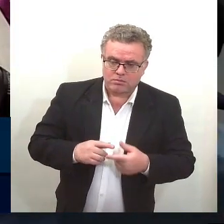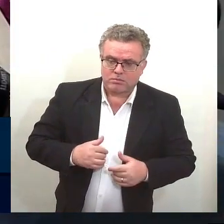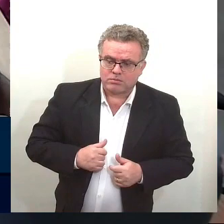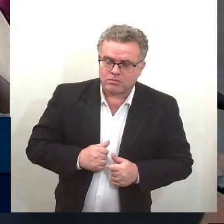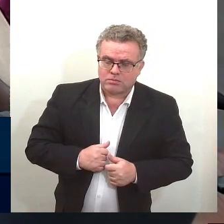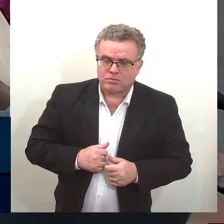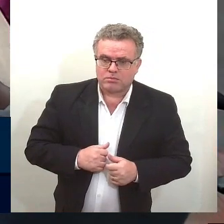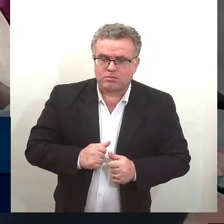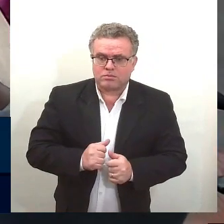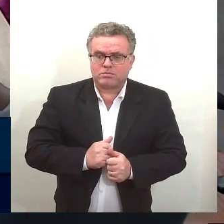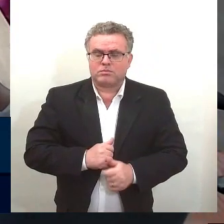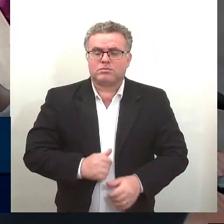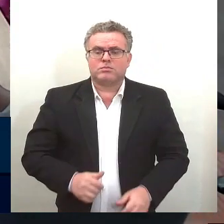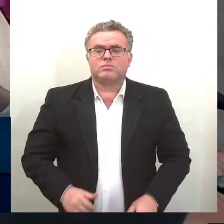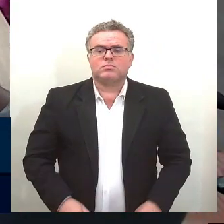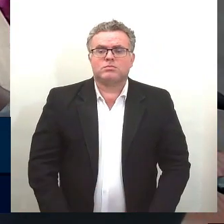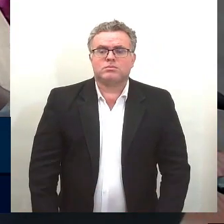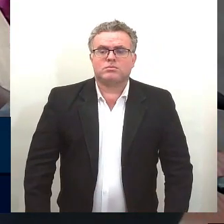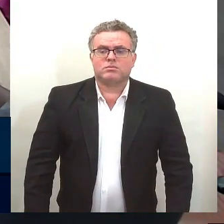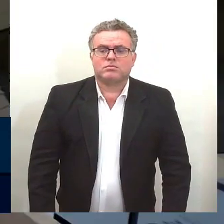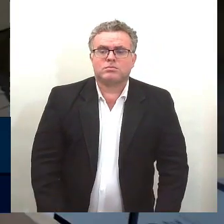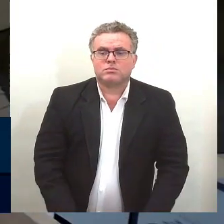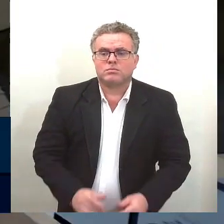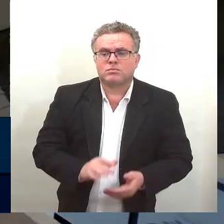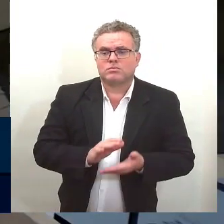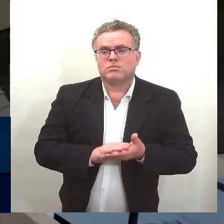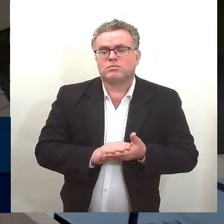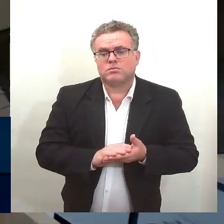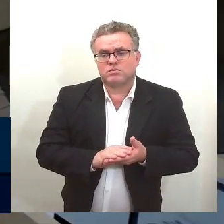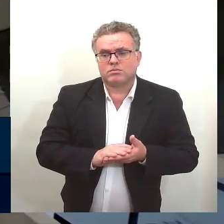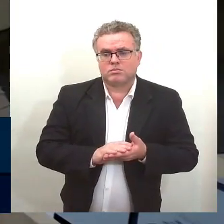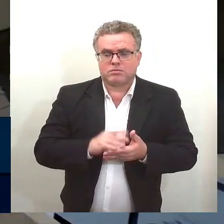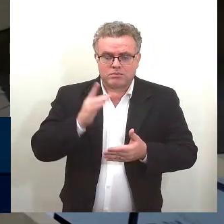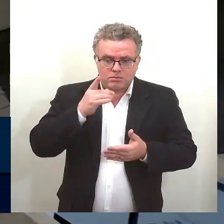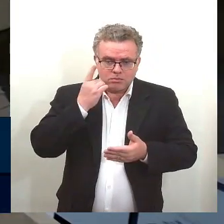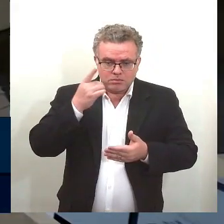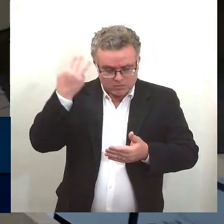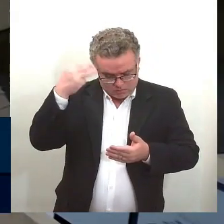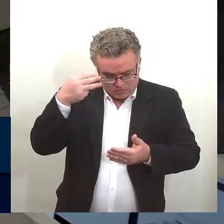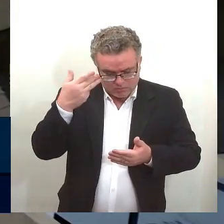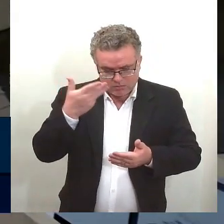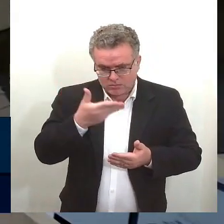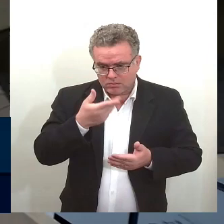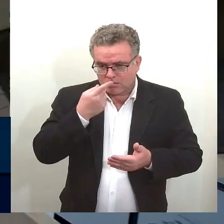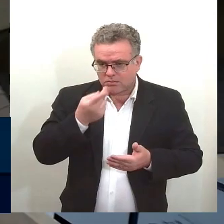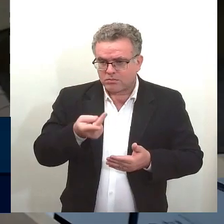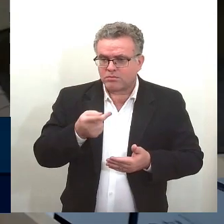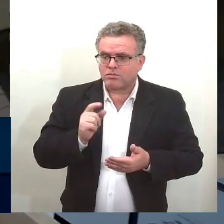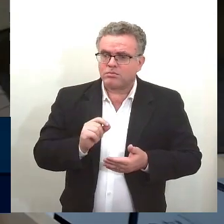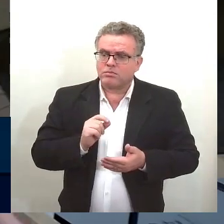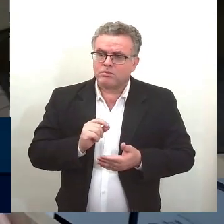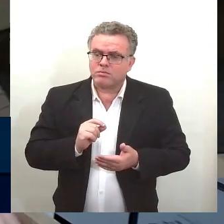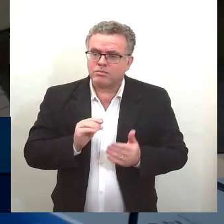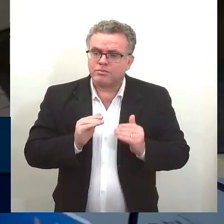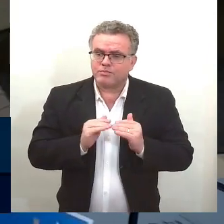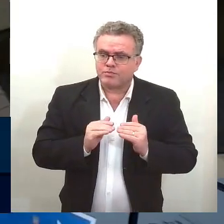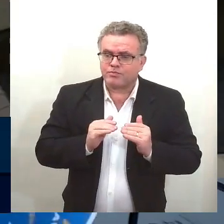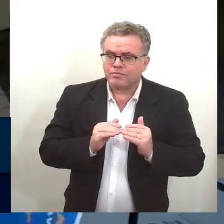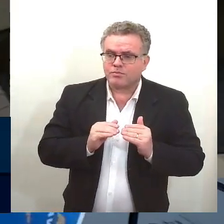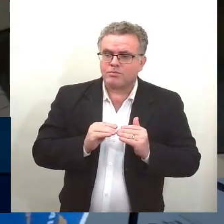Essa colocação que o deputado Garibaldi fez seria a intervenção que eu iria fazer,